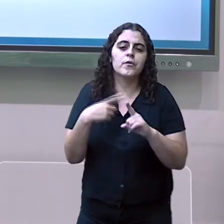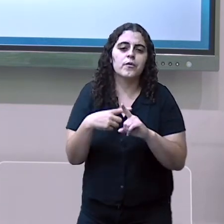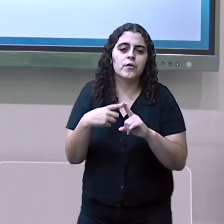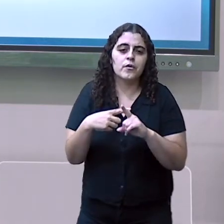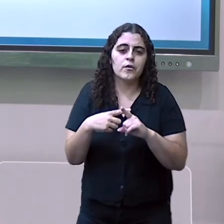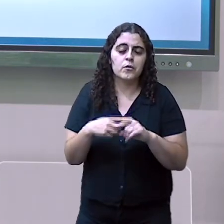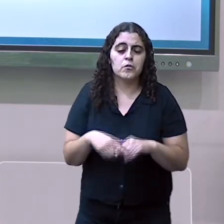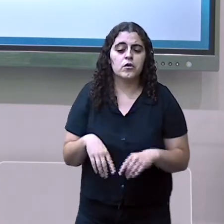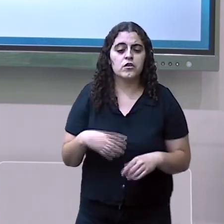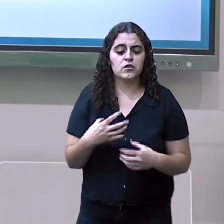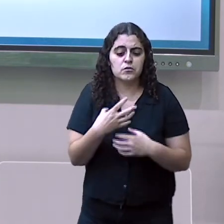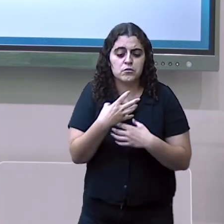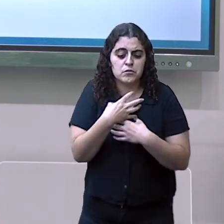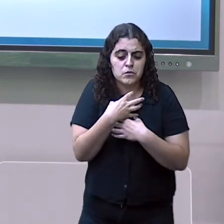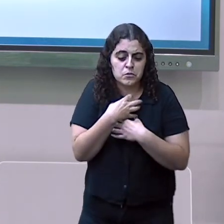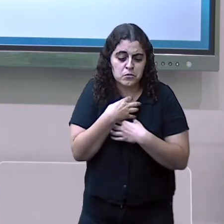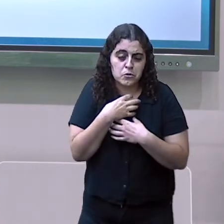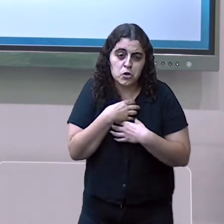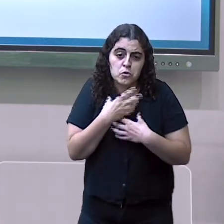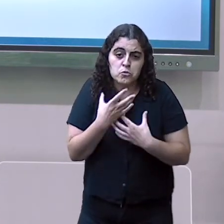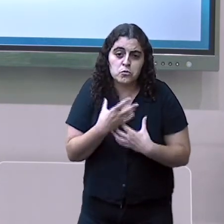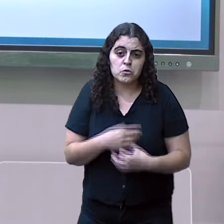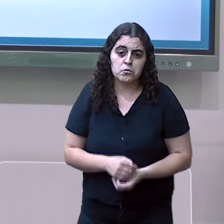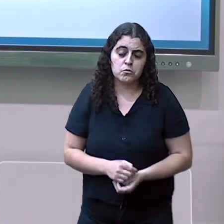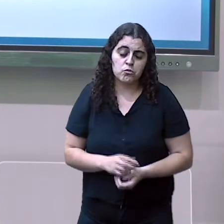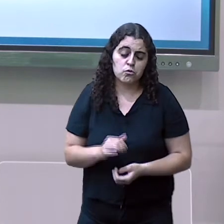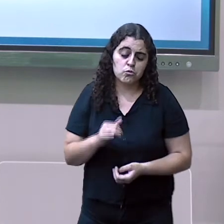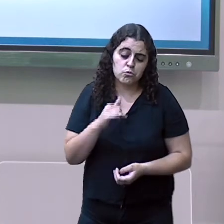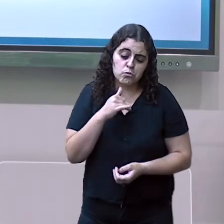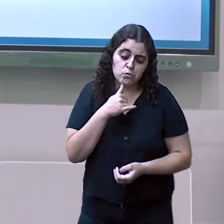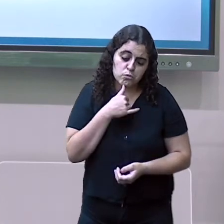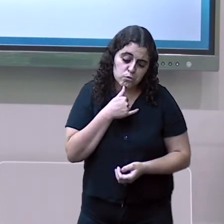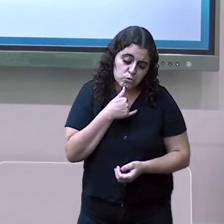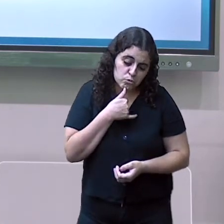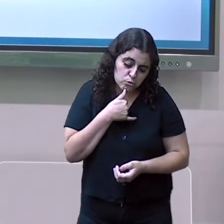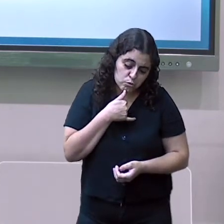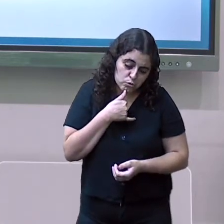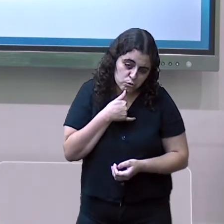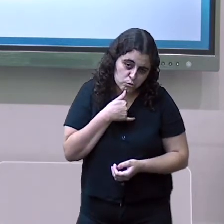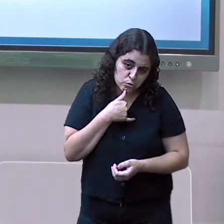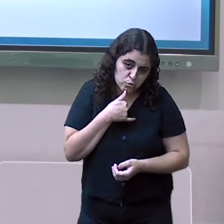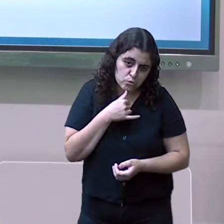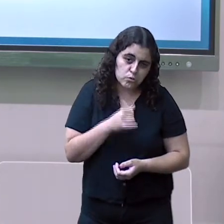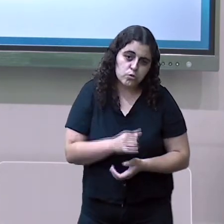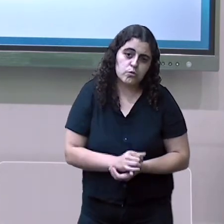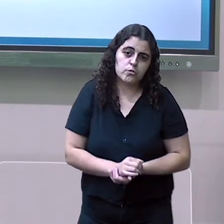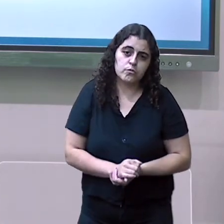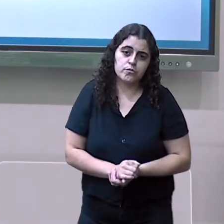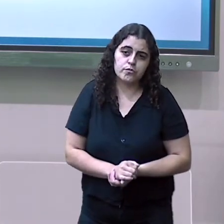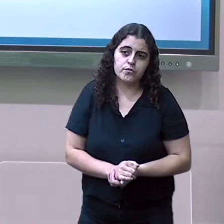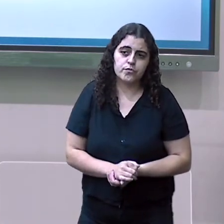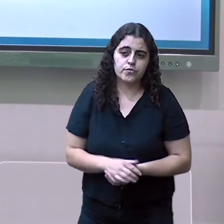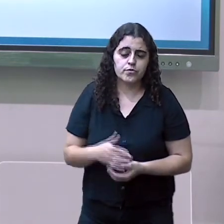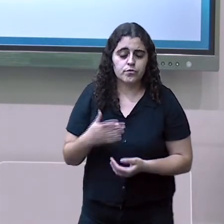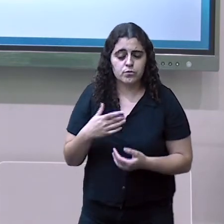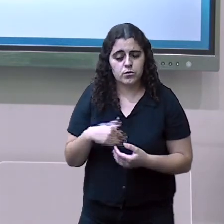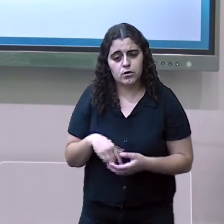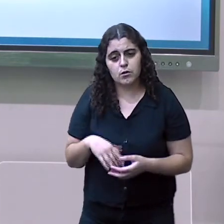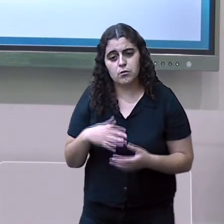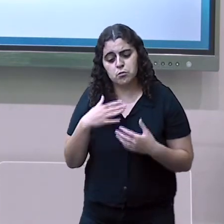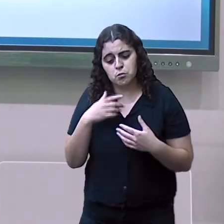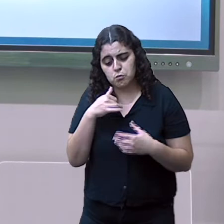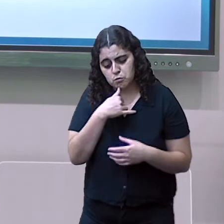Porque ele expressa um sentimento, não é mesmo? Ele fica lá mais acuadinho no cantinho, né? Mais cabisbaixo,